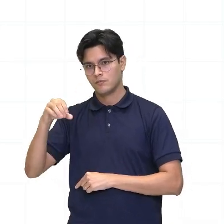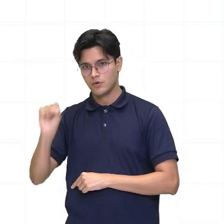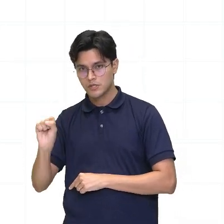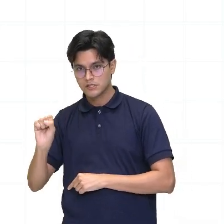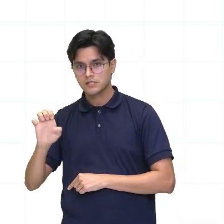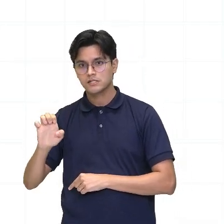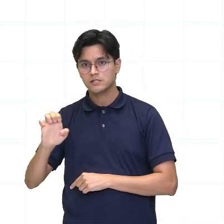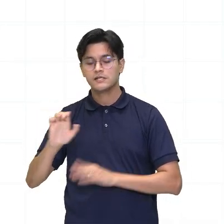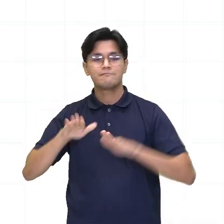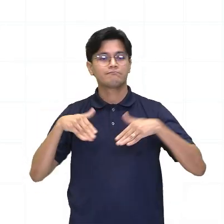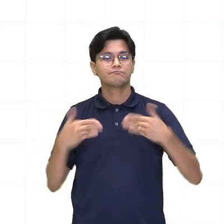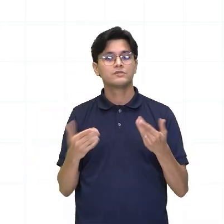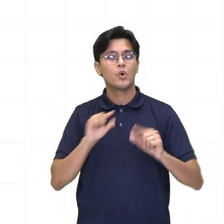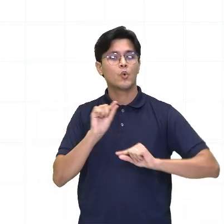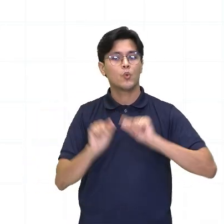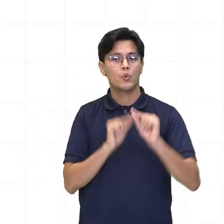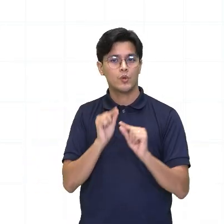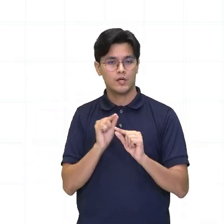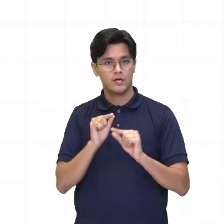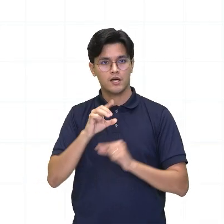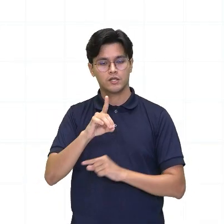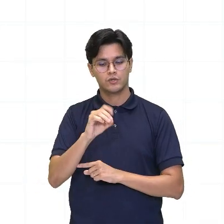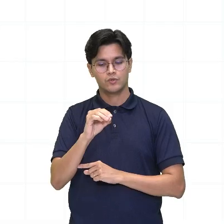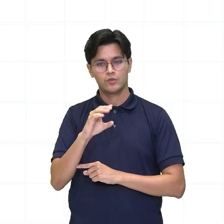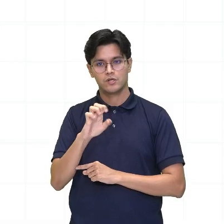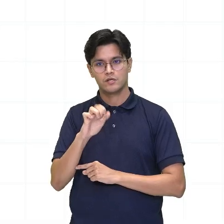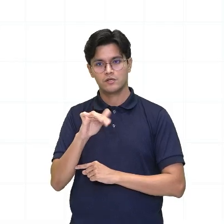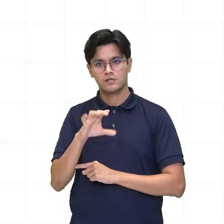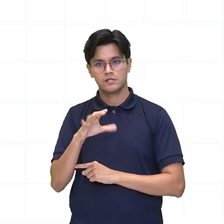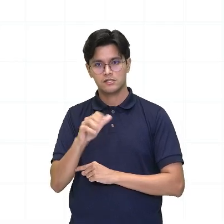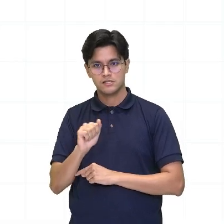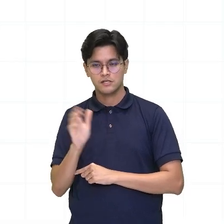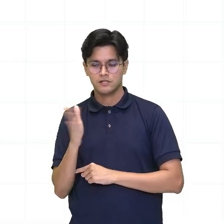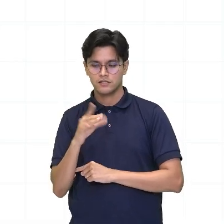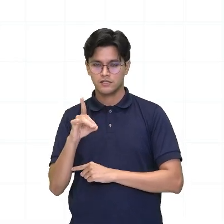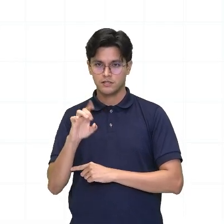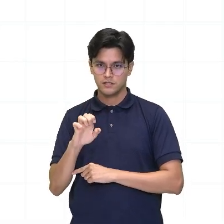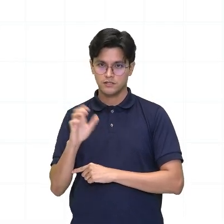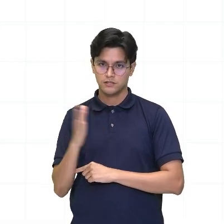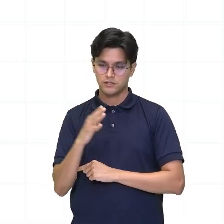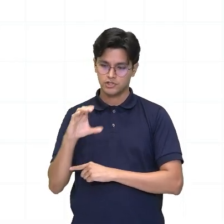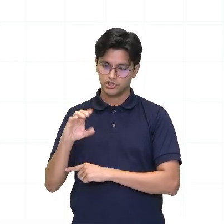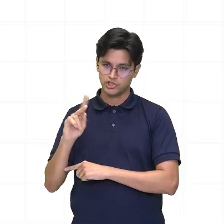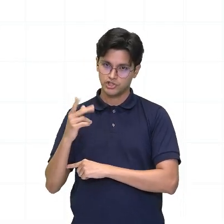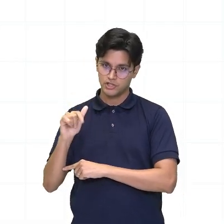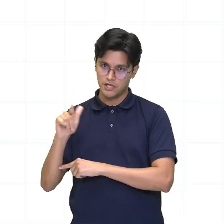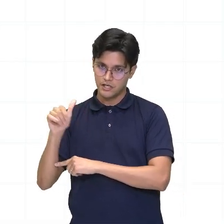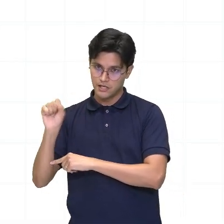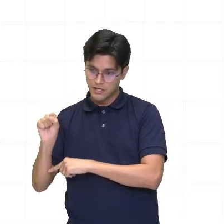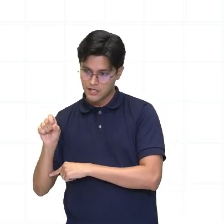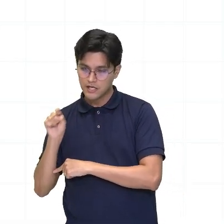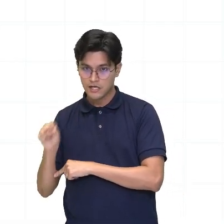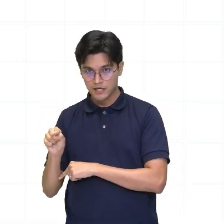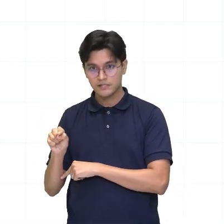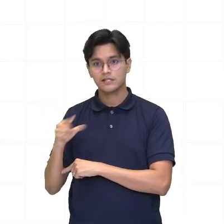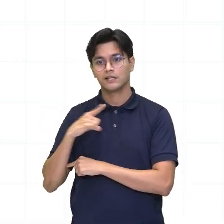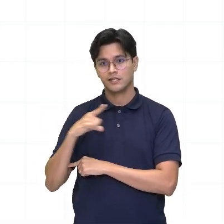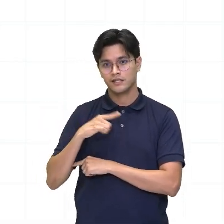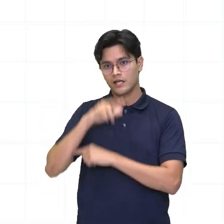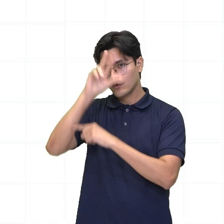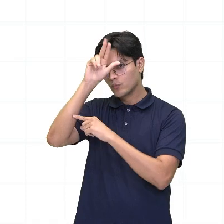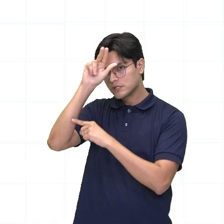aquele animal, aliás, por aquele inseto, conhecido como barbeiro. Vai carregar, então, né, no seu